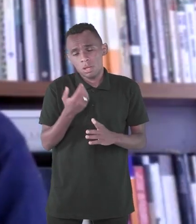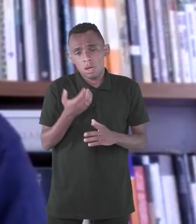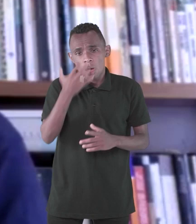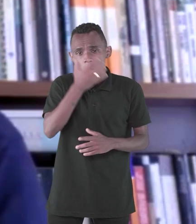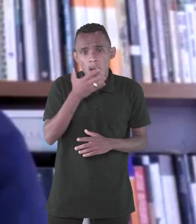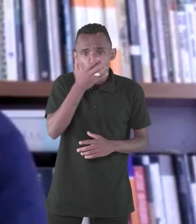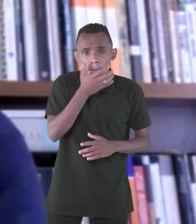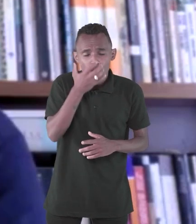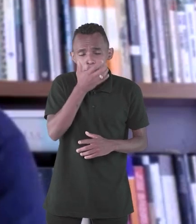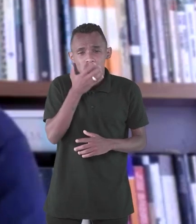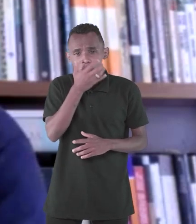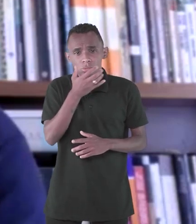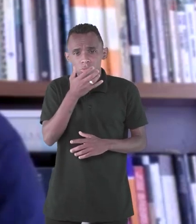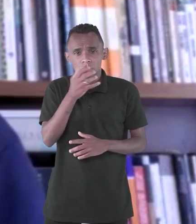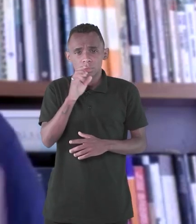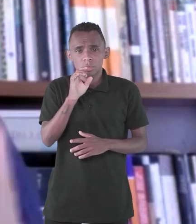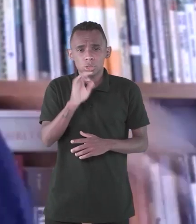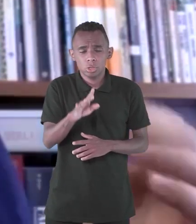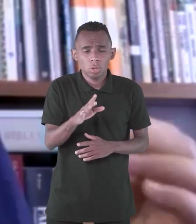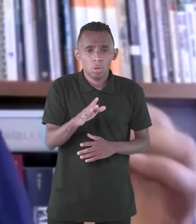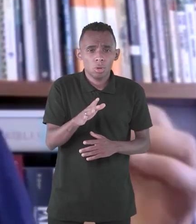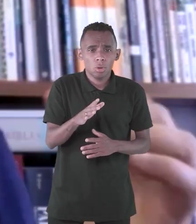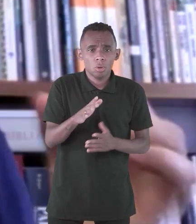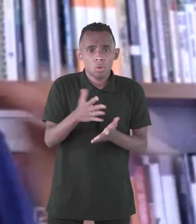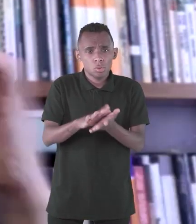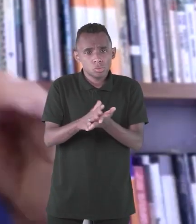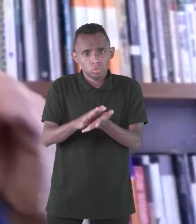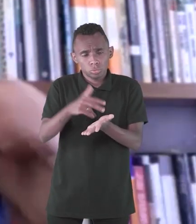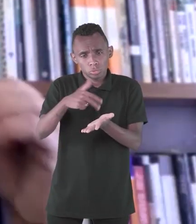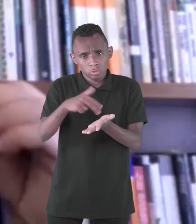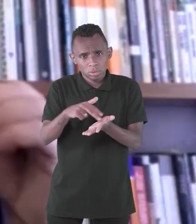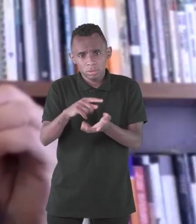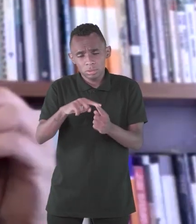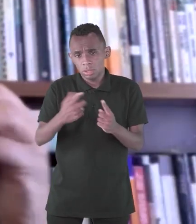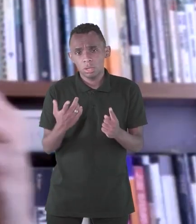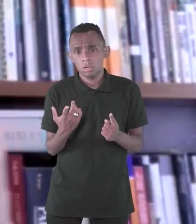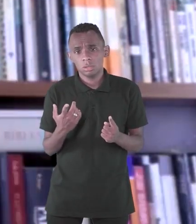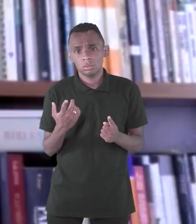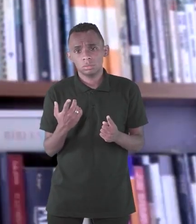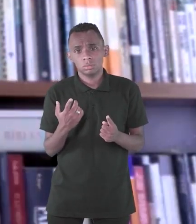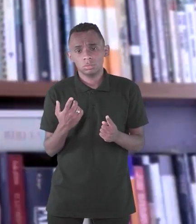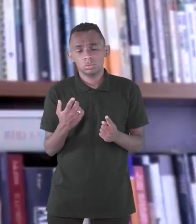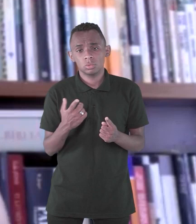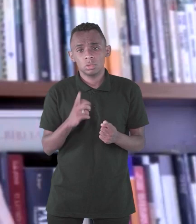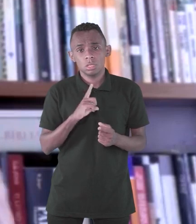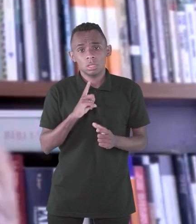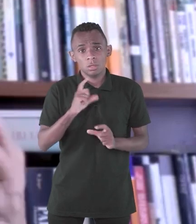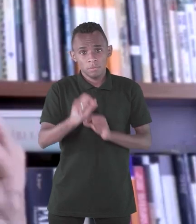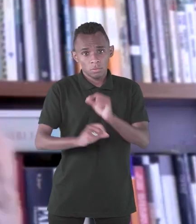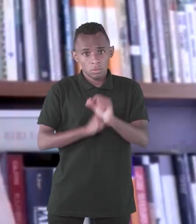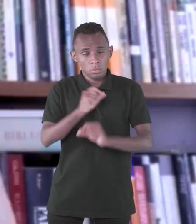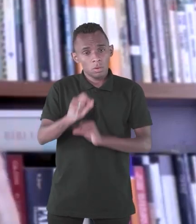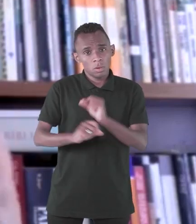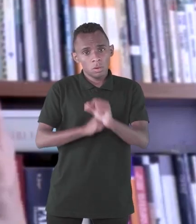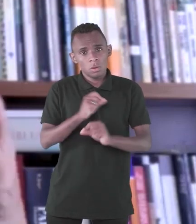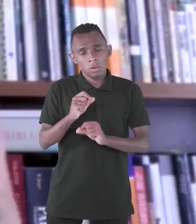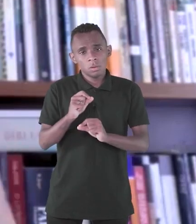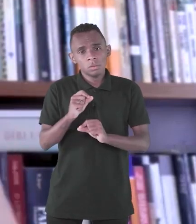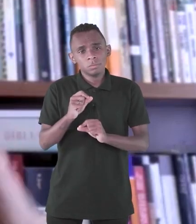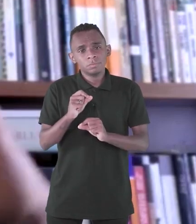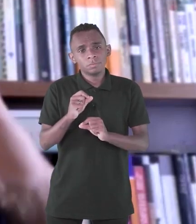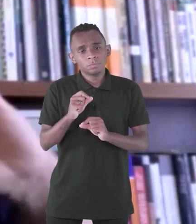Brasil não seja o samba, mas o choro, que é a nossa música que teve